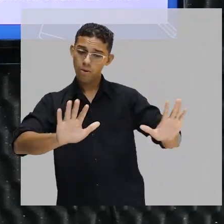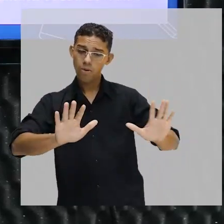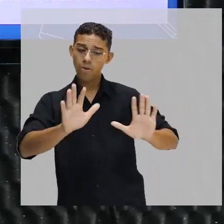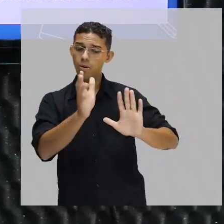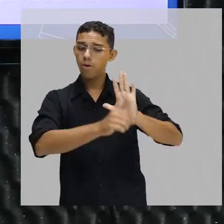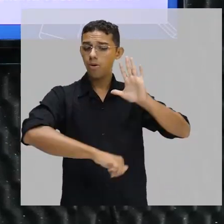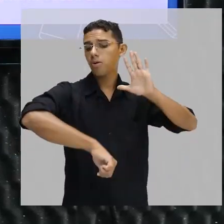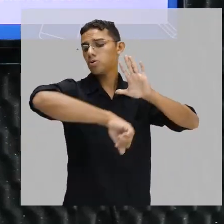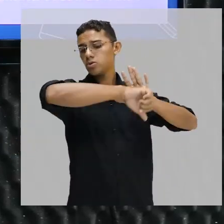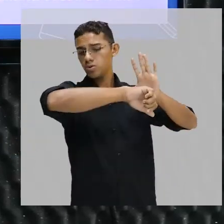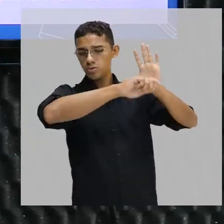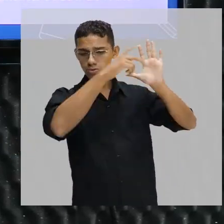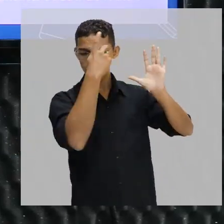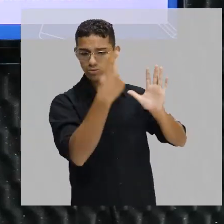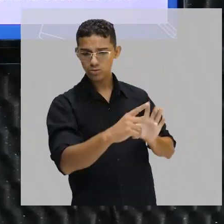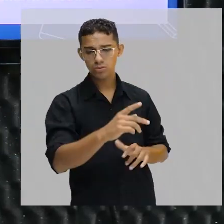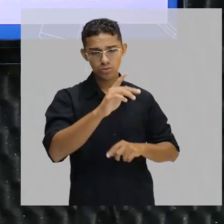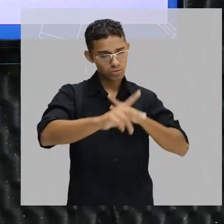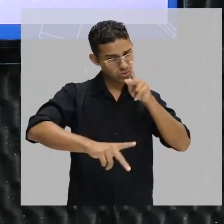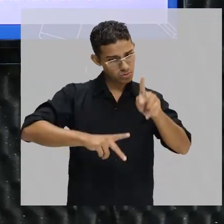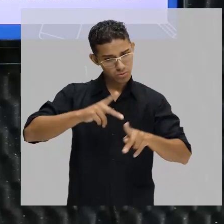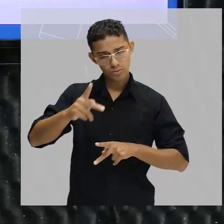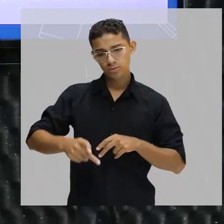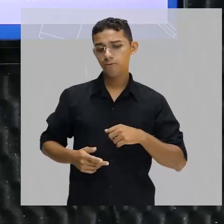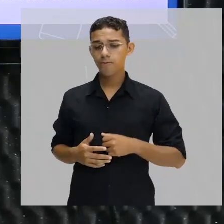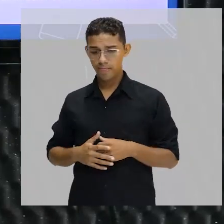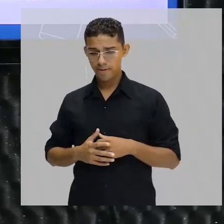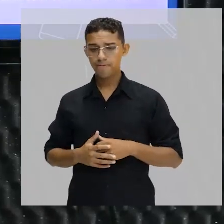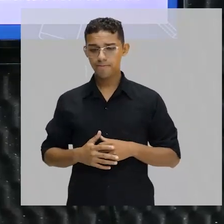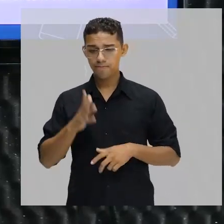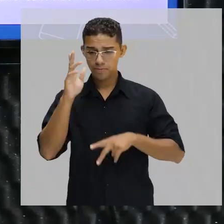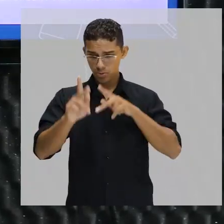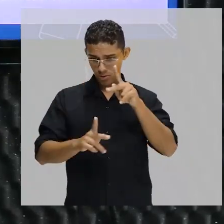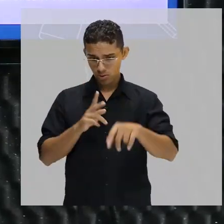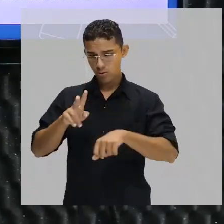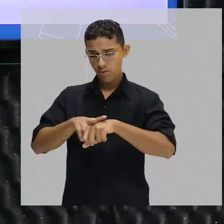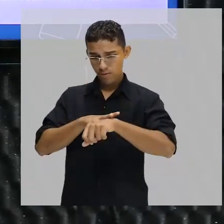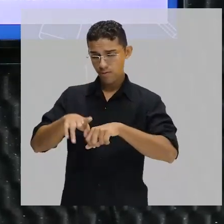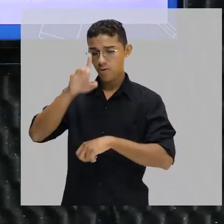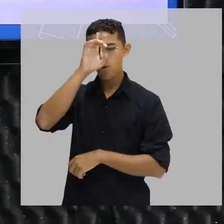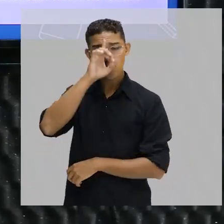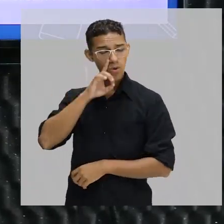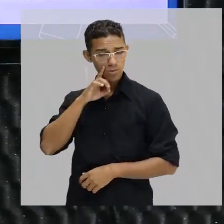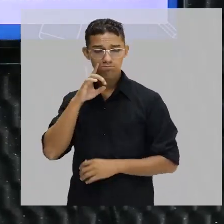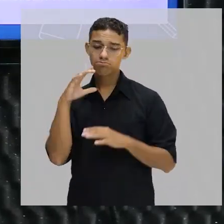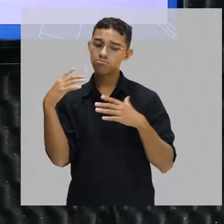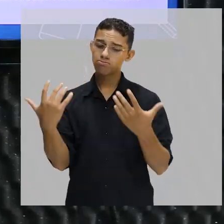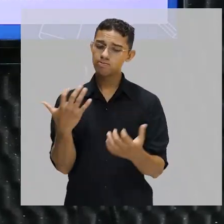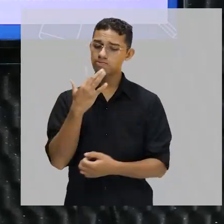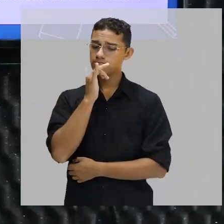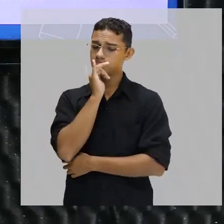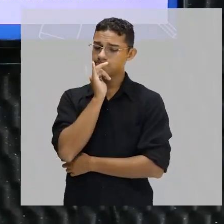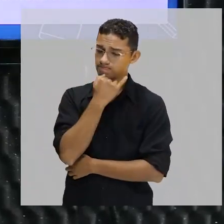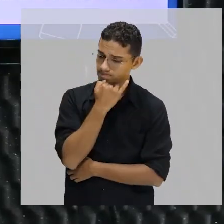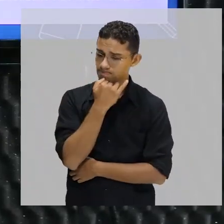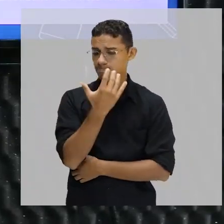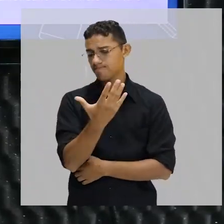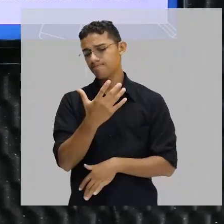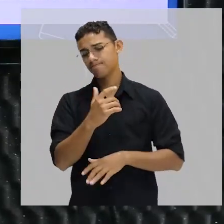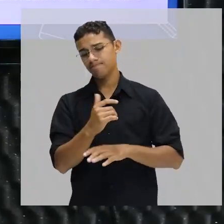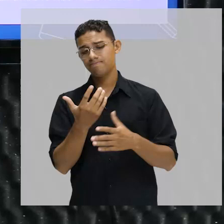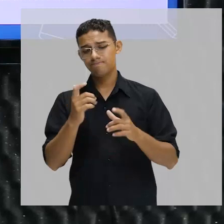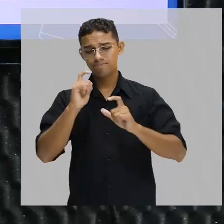desta classe por parcela da população verde e amarela. Dessa maneira, é imperioso que essa chaga social